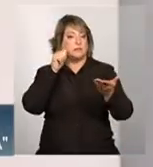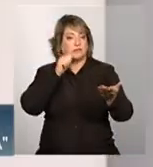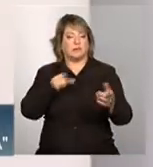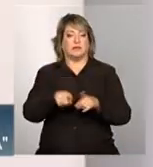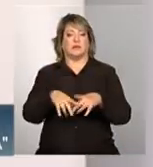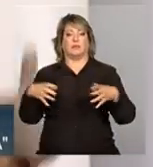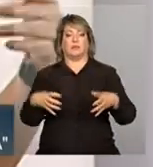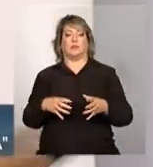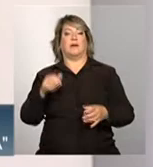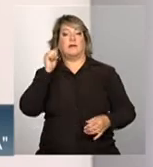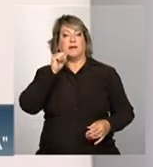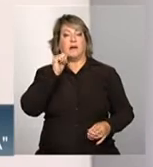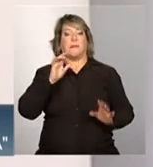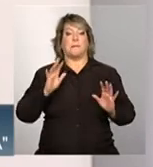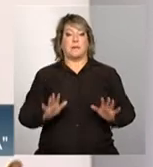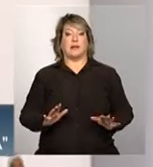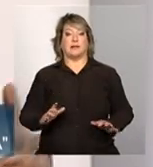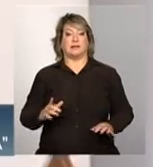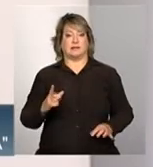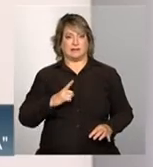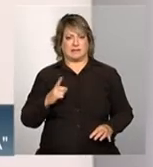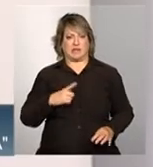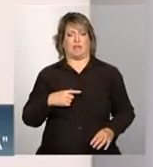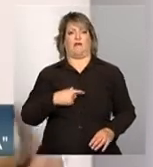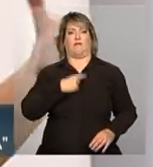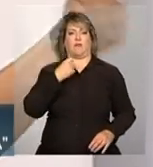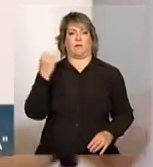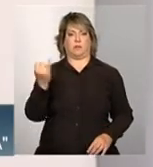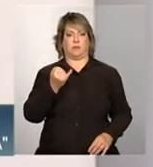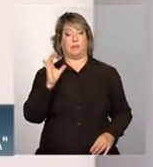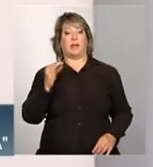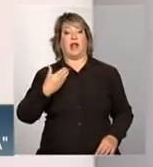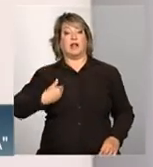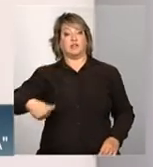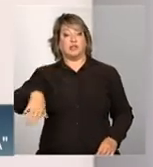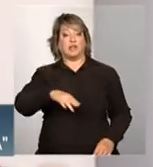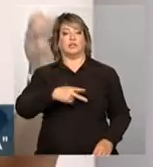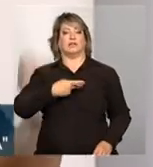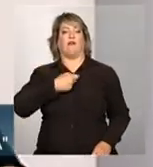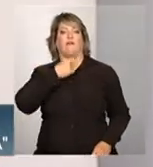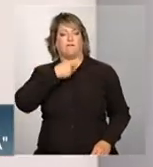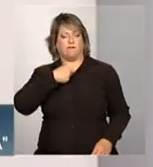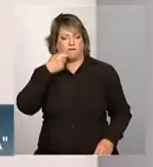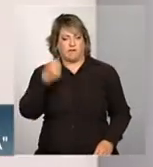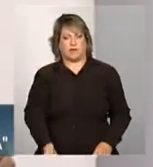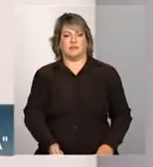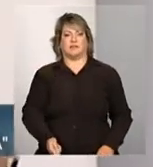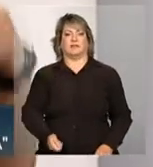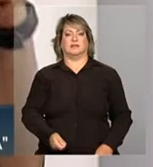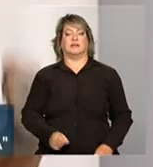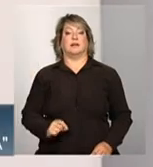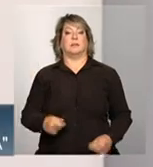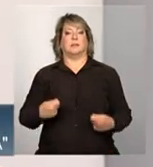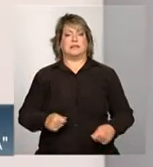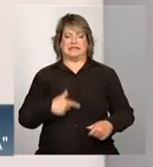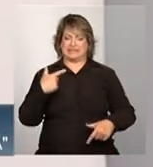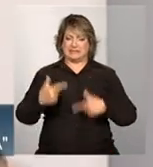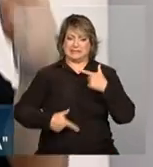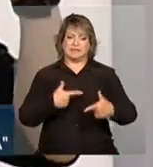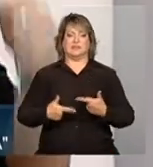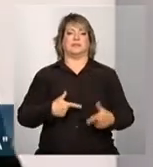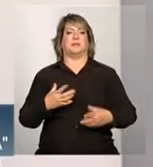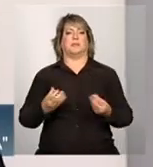bancada feminina. Tem uma voz importantíssima, é a nossa voz lá, mas nós temos que fazer um grande